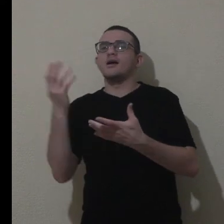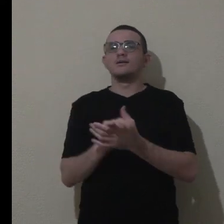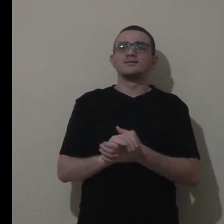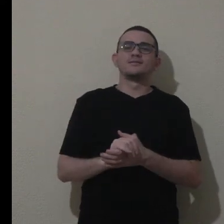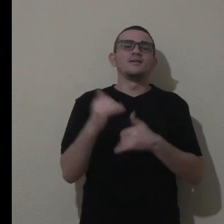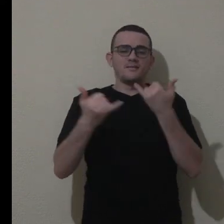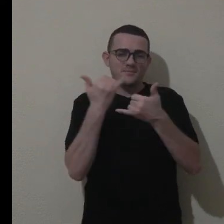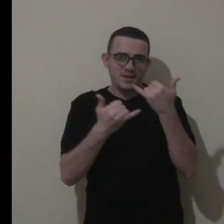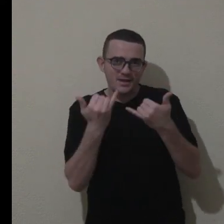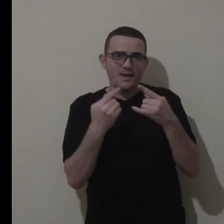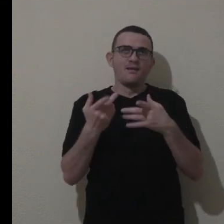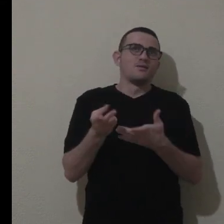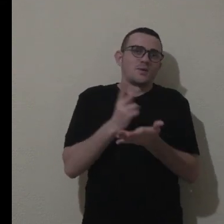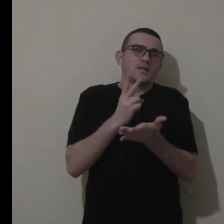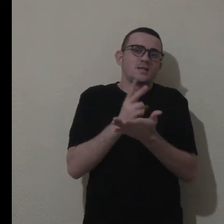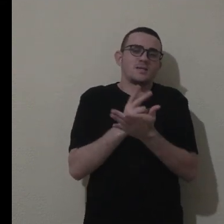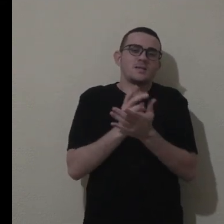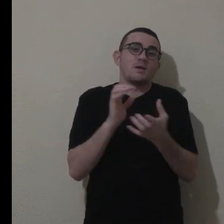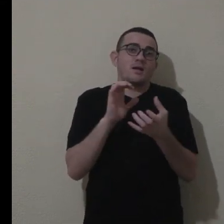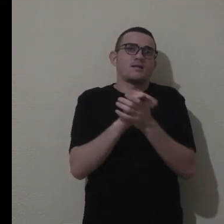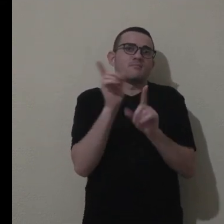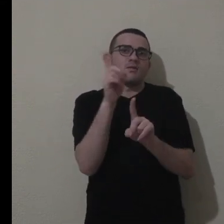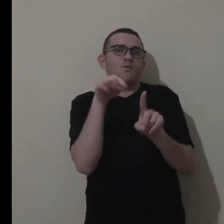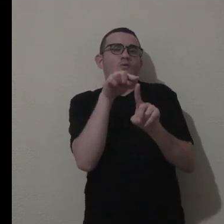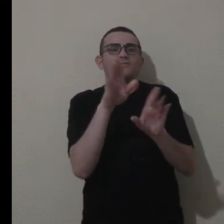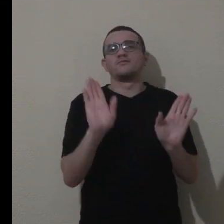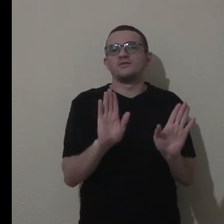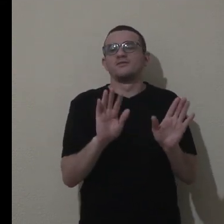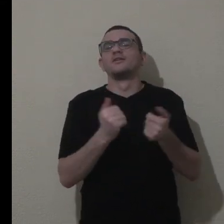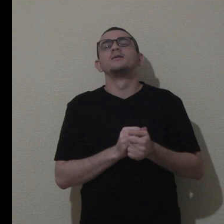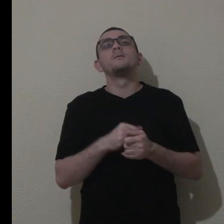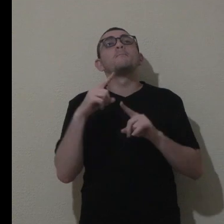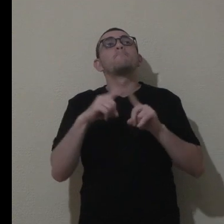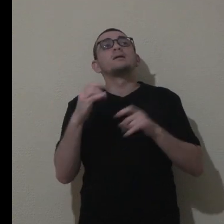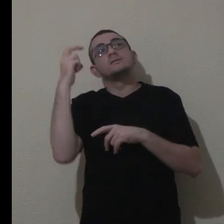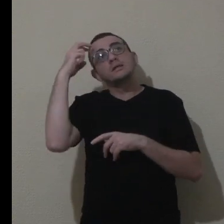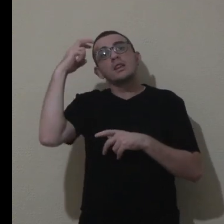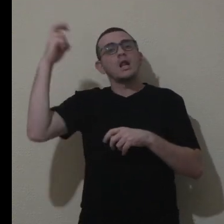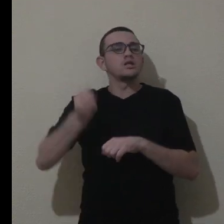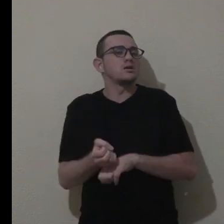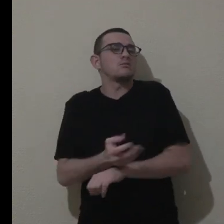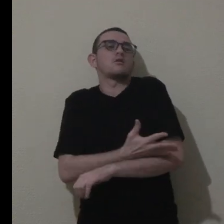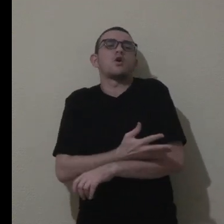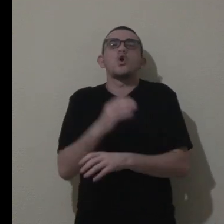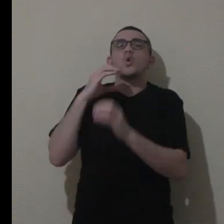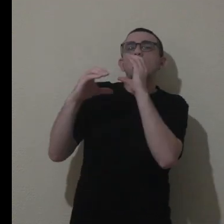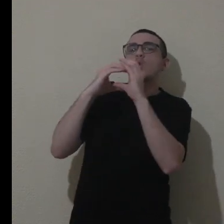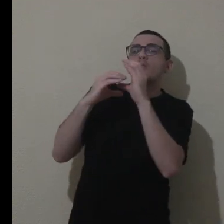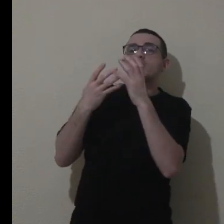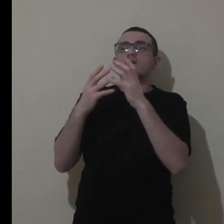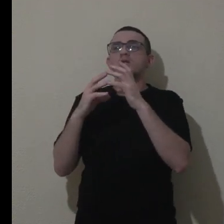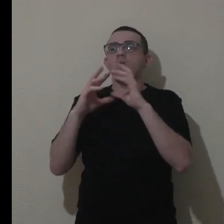sempre a casamento é um objetivo. Inteligência emocional, comunicação assertiva e